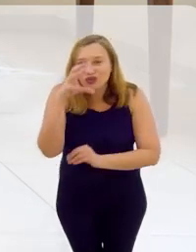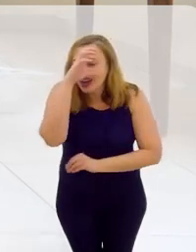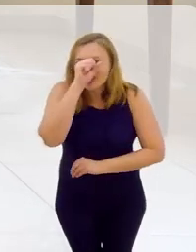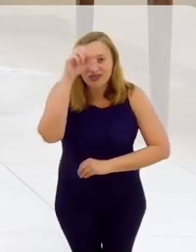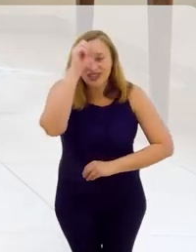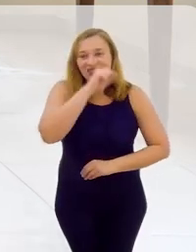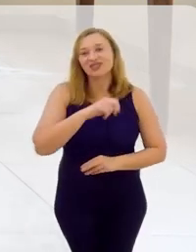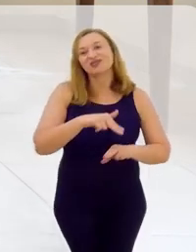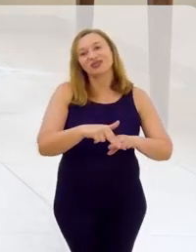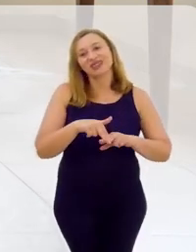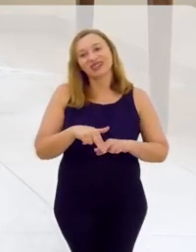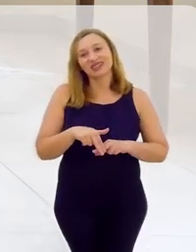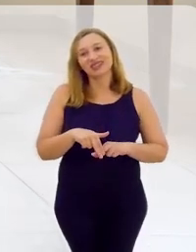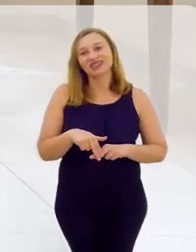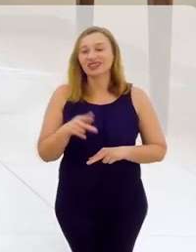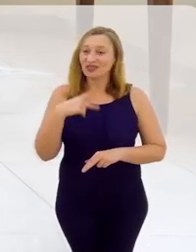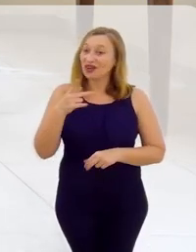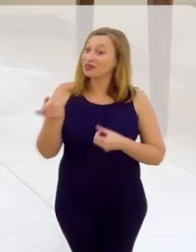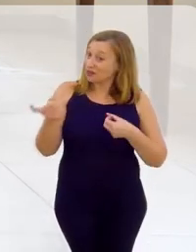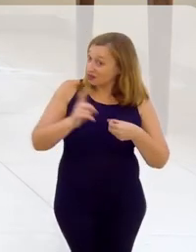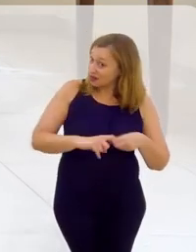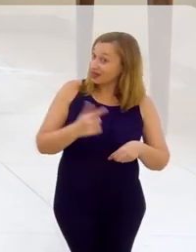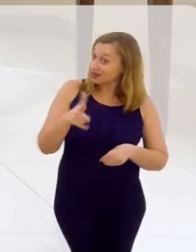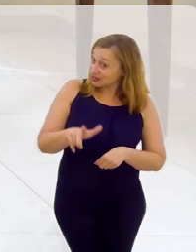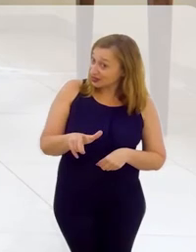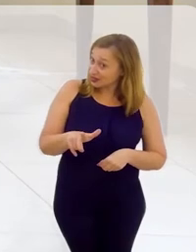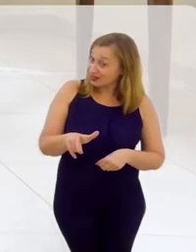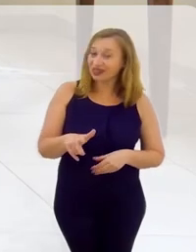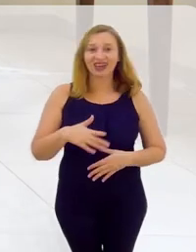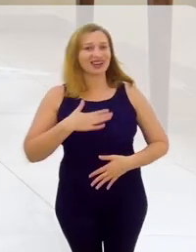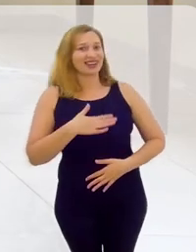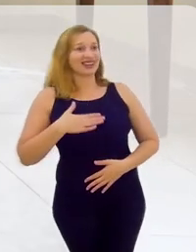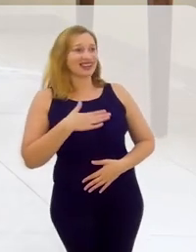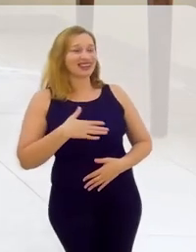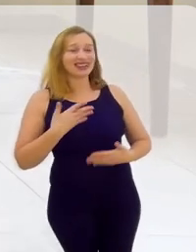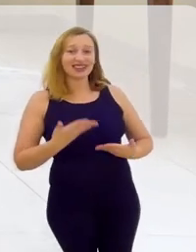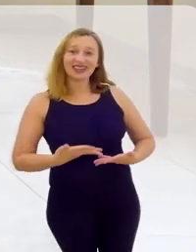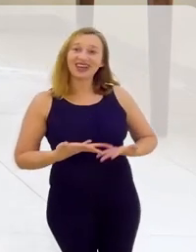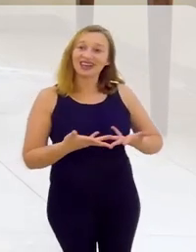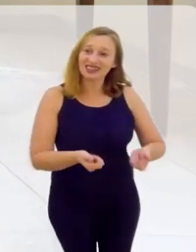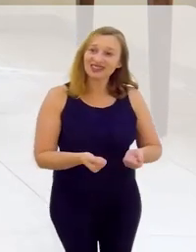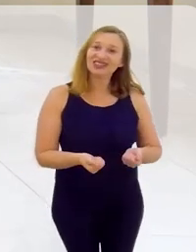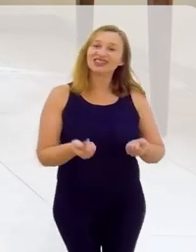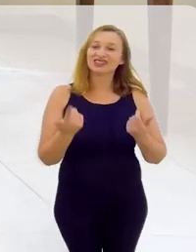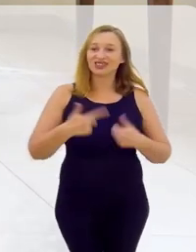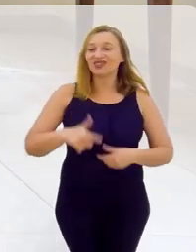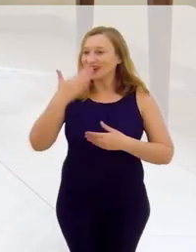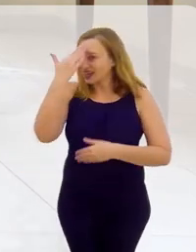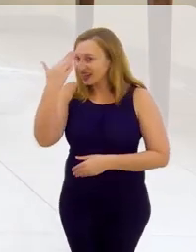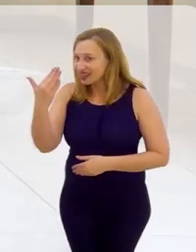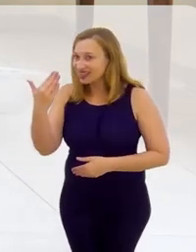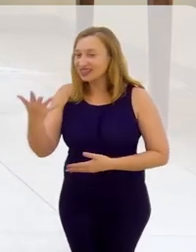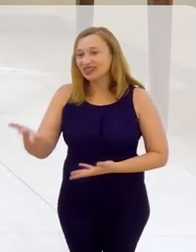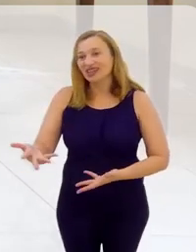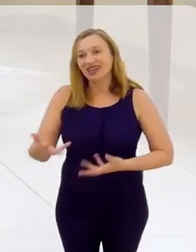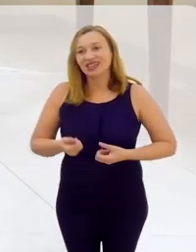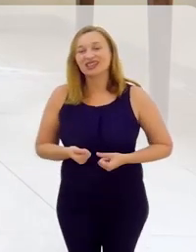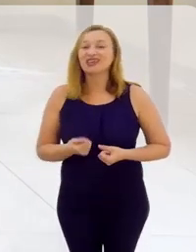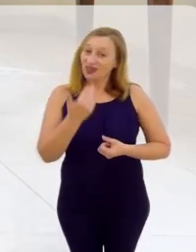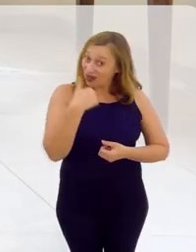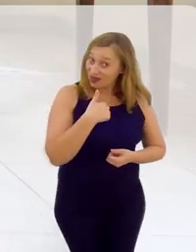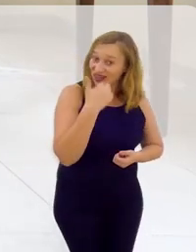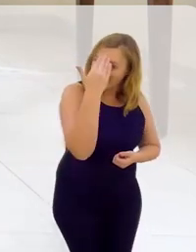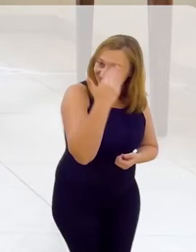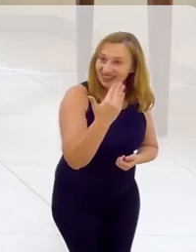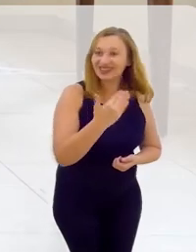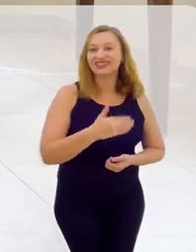Gostei de tudo que aprendi. E por isso que eu lhe digo que nós vamos voltar. Será um prazer recebê-la. Aprender um pouco mais. E quero lhe